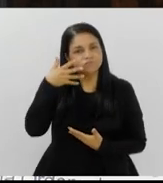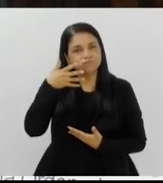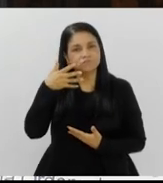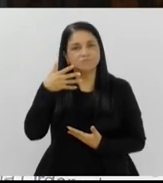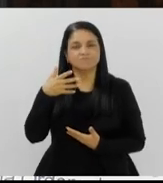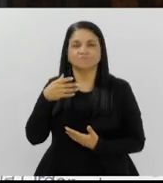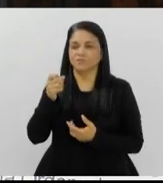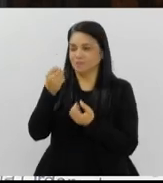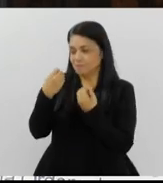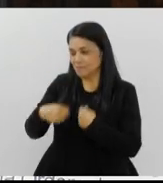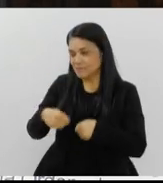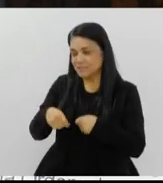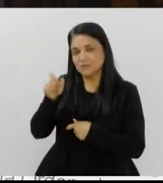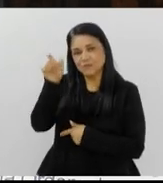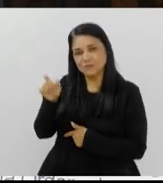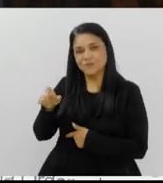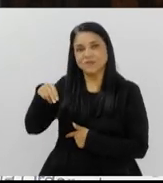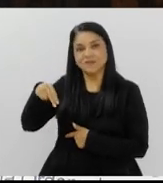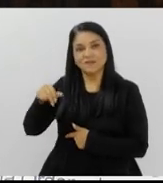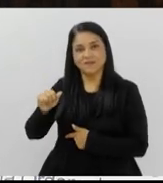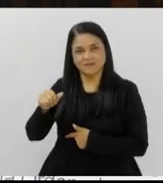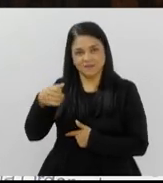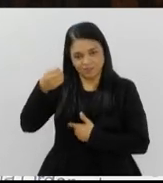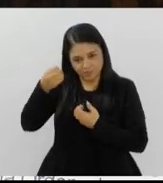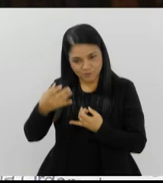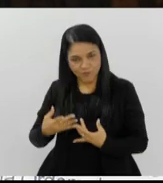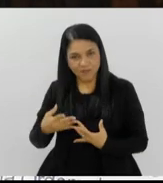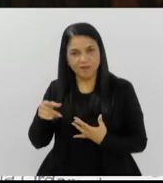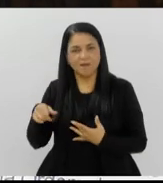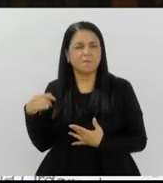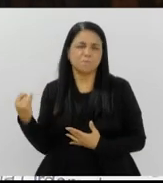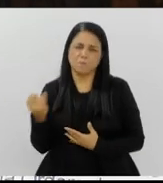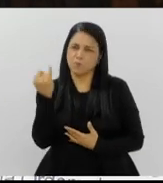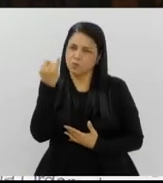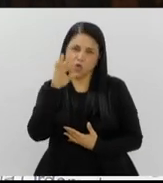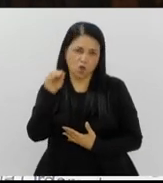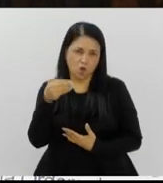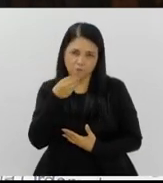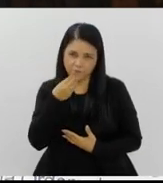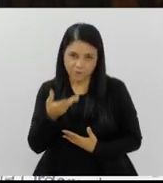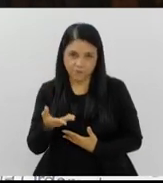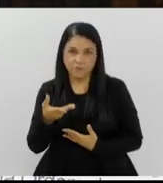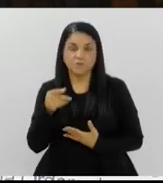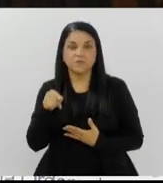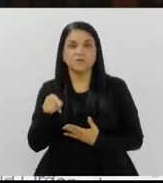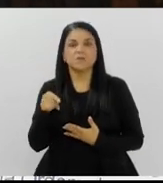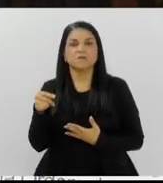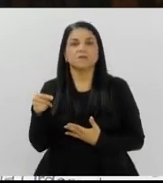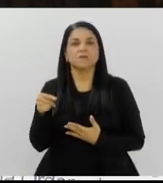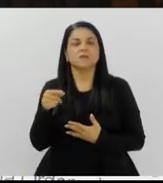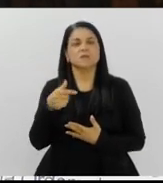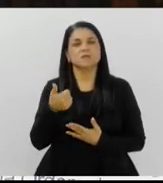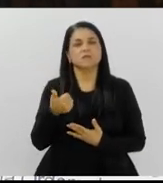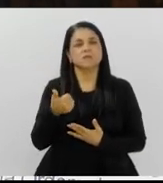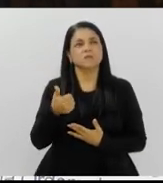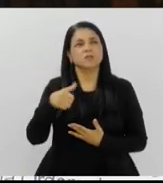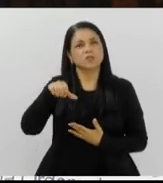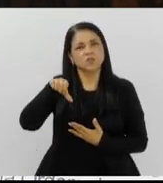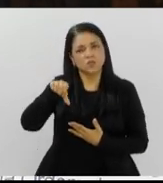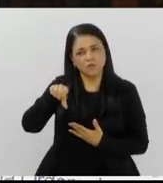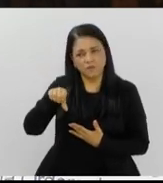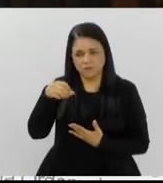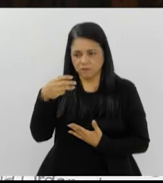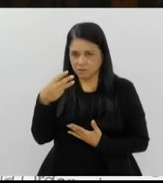da Ana. É óbvio que é super importante ressaltar o fato de que, em 93 anos, a